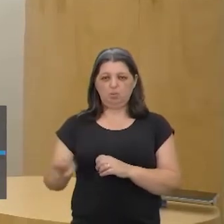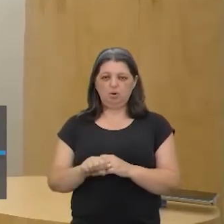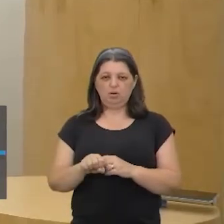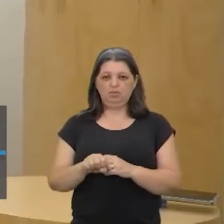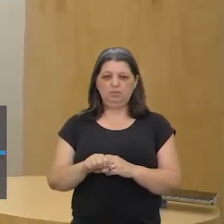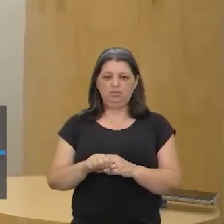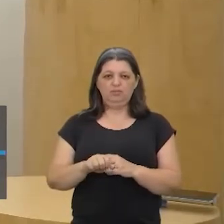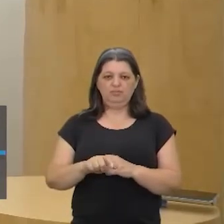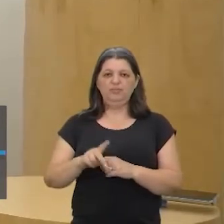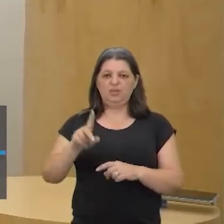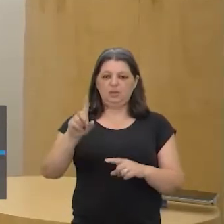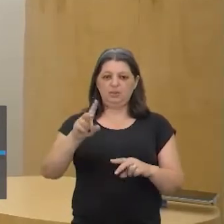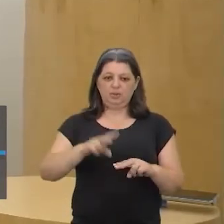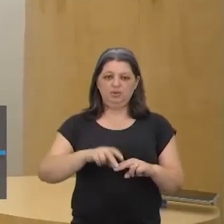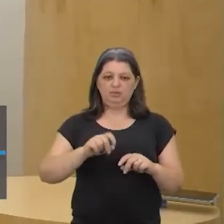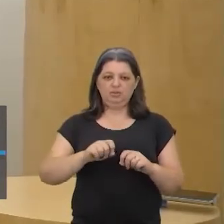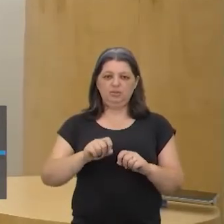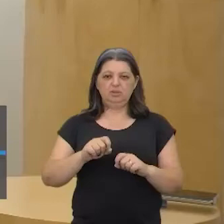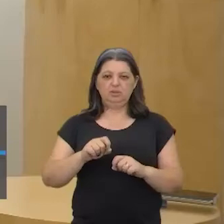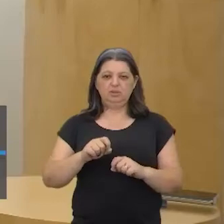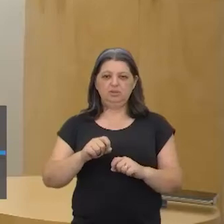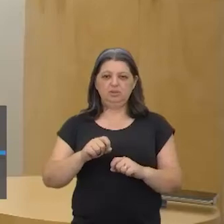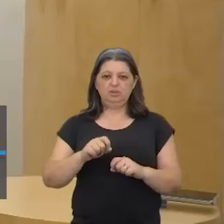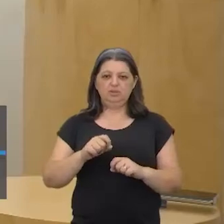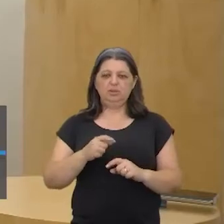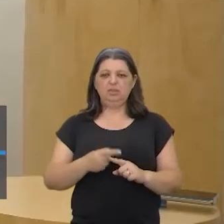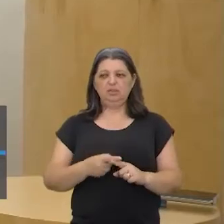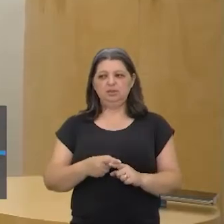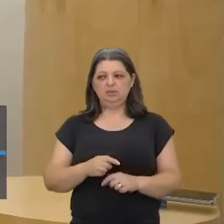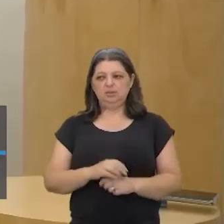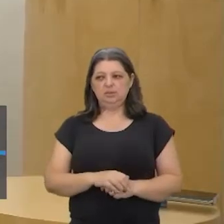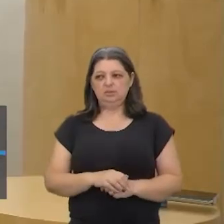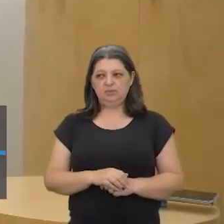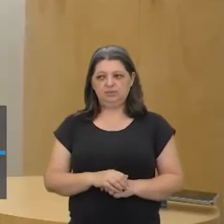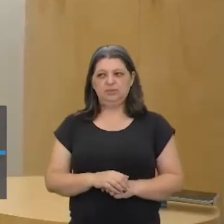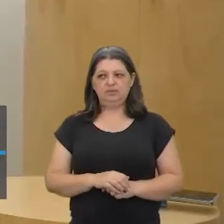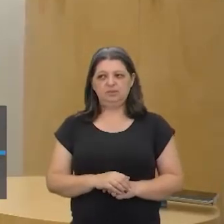por isso que ele é negativo. Aliás... Positivo.